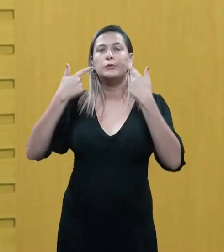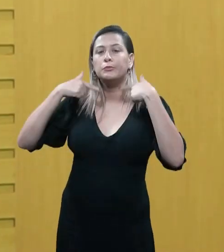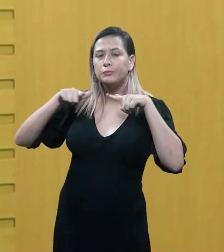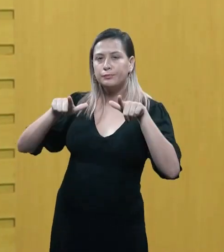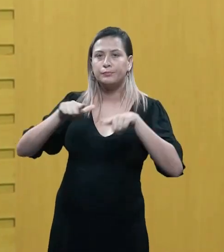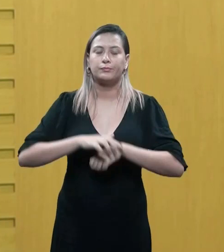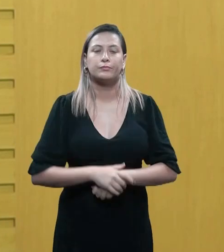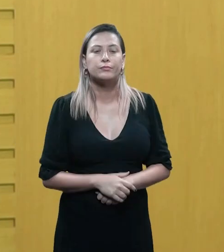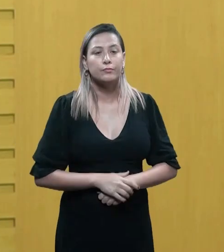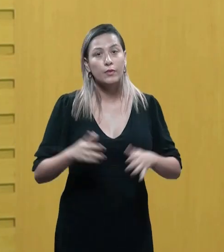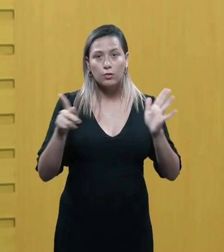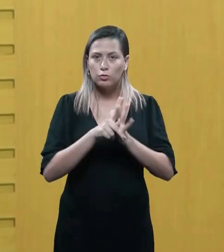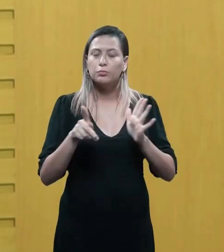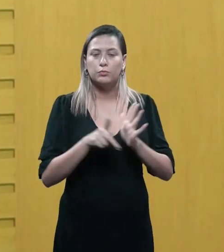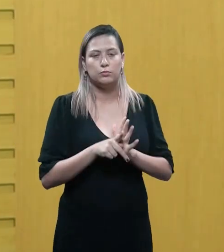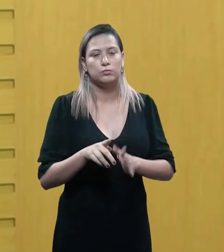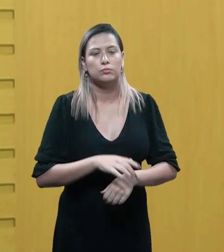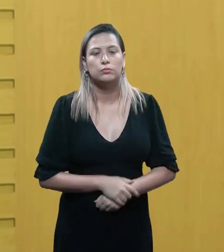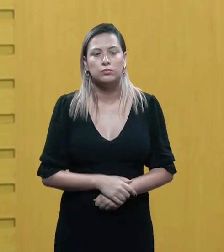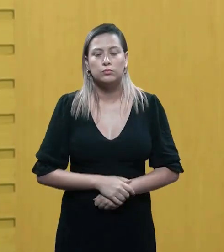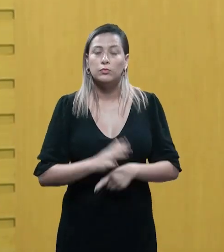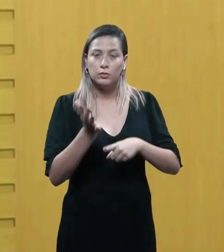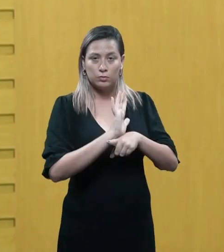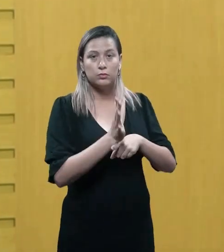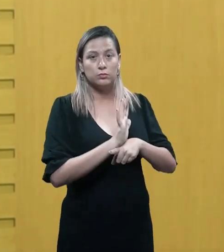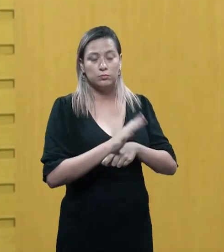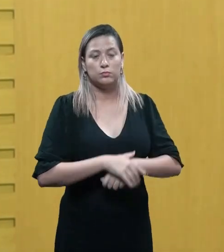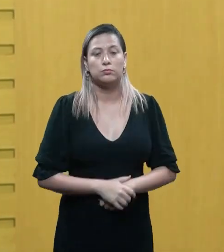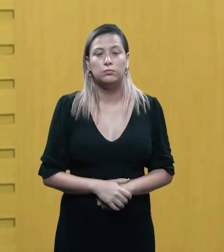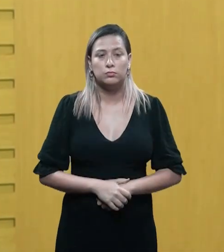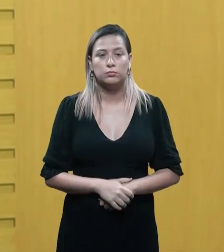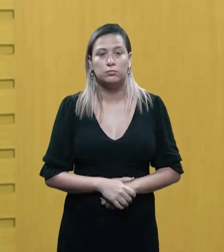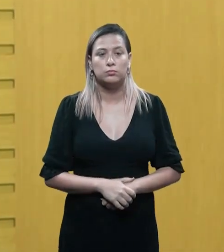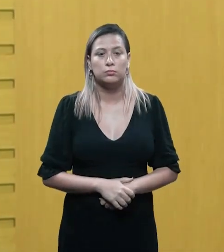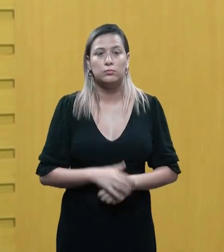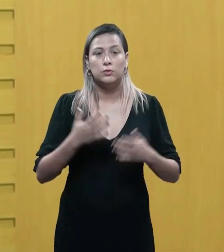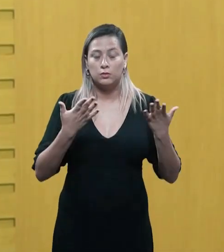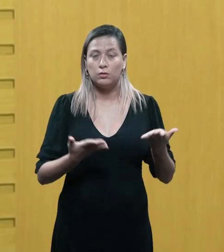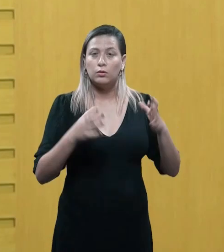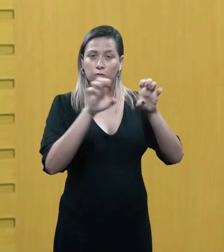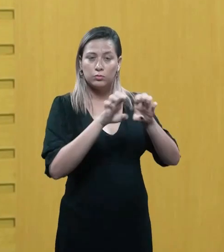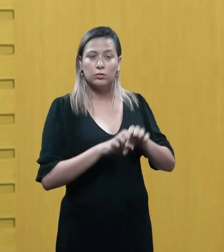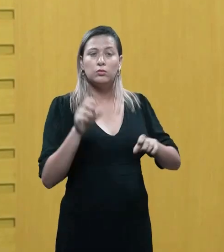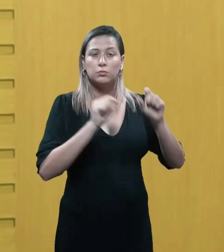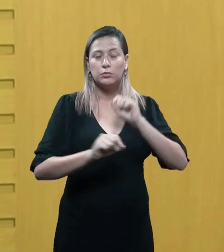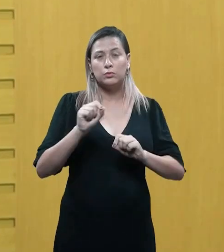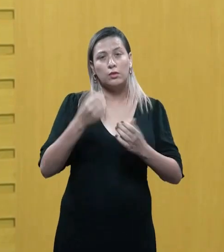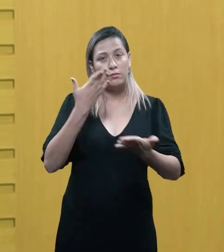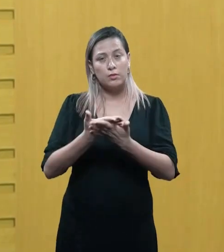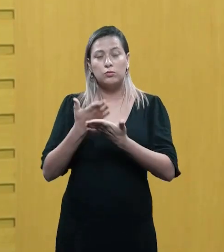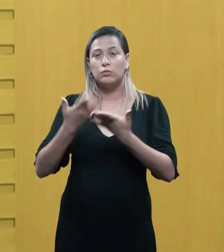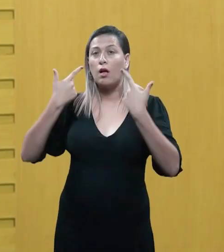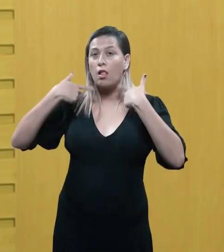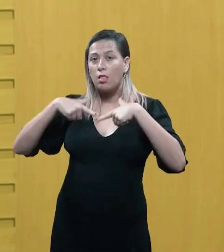linguagem específica, uma linguagem cinematográfica. O estruturalismo ele vai estudar a